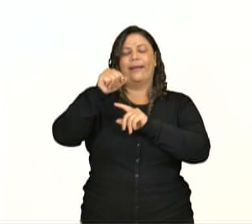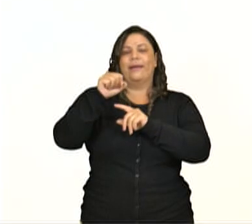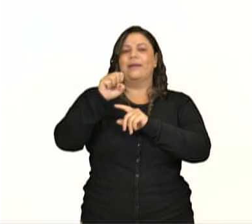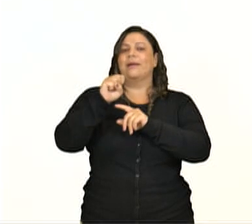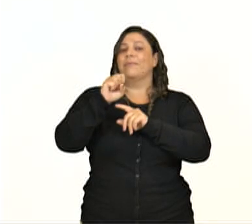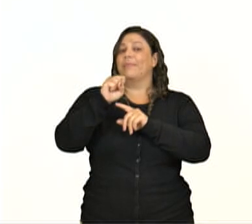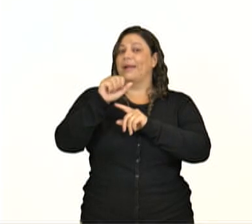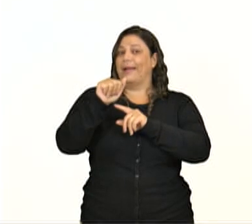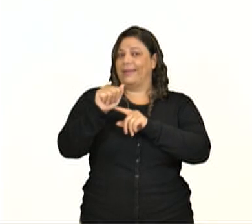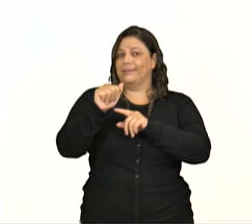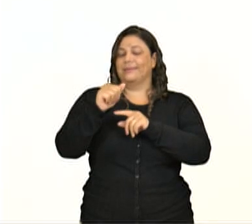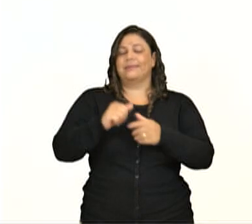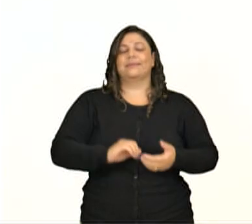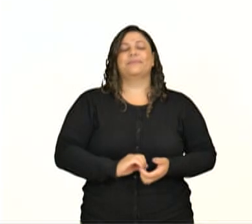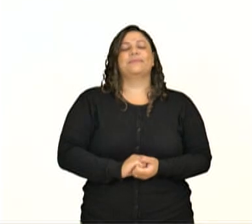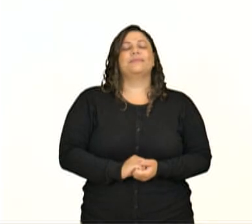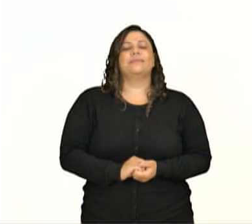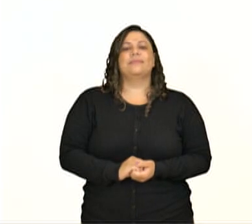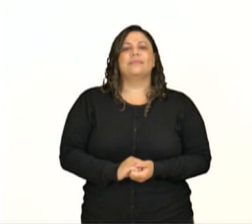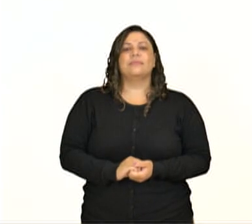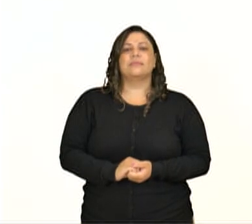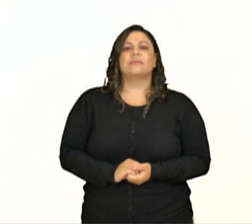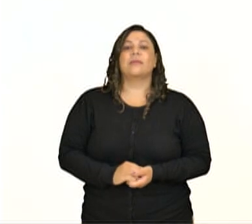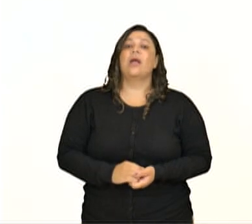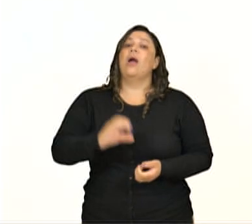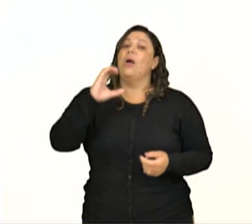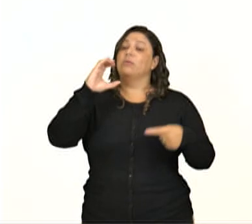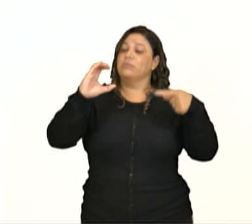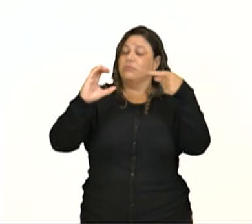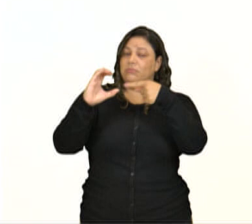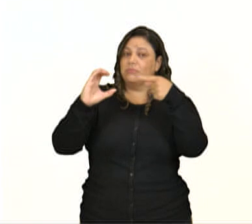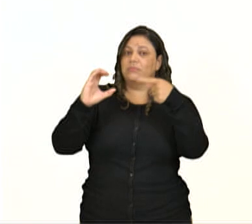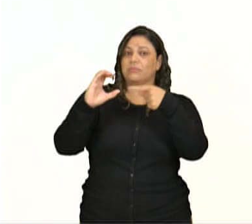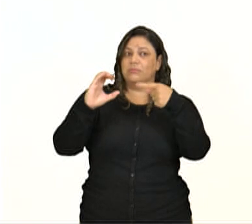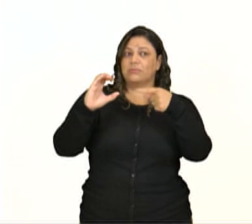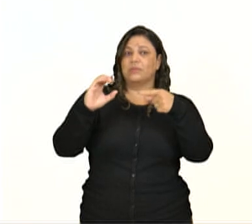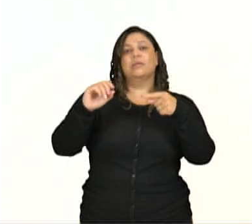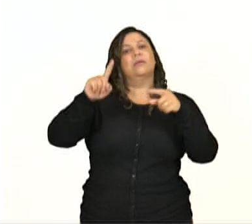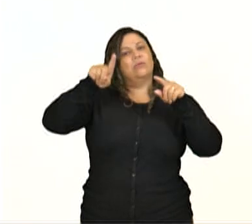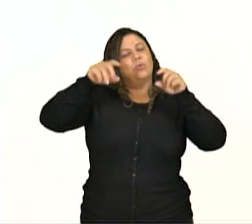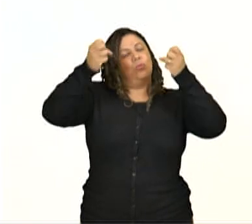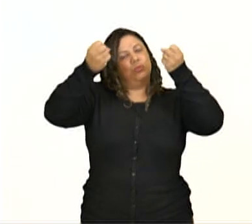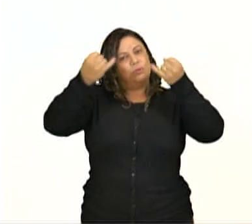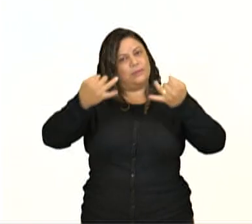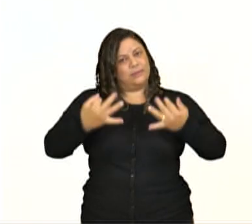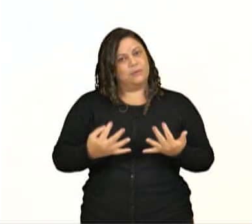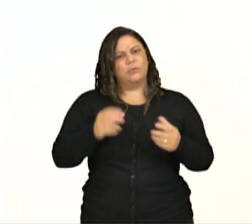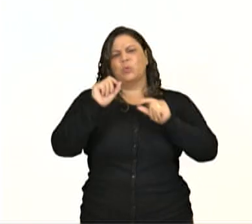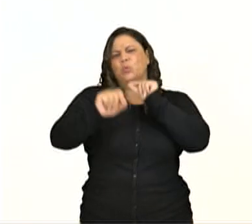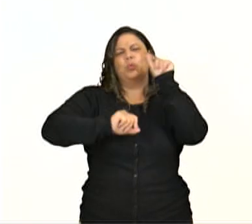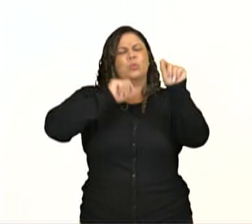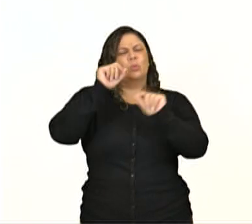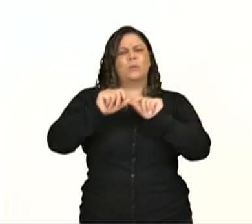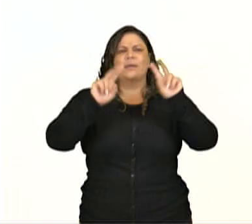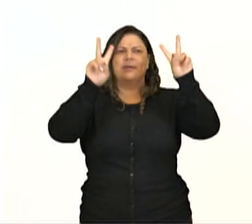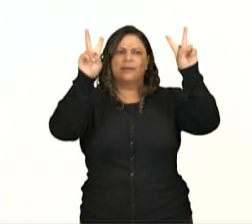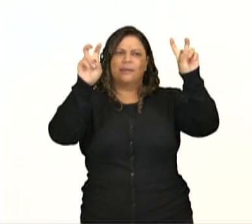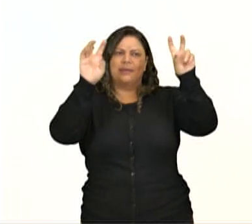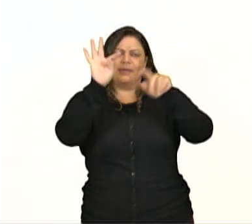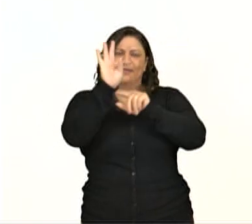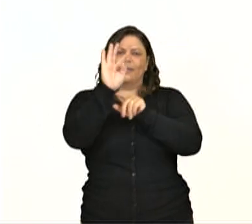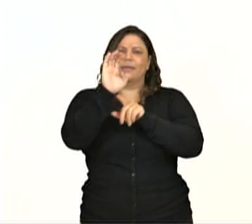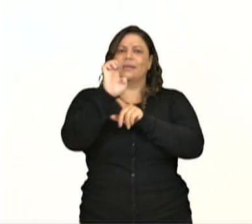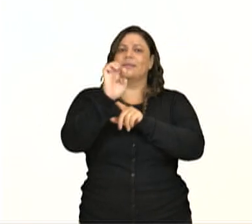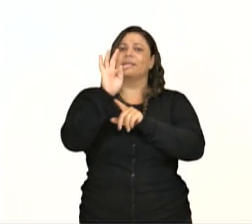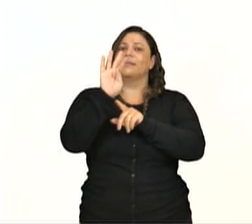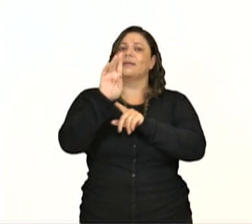como eu vos disse, o carbono ele é tetravalente. O que é isso, professor? Isso